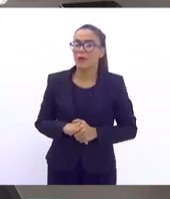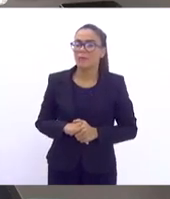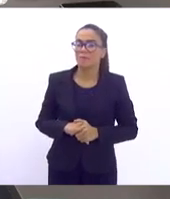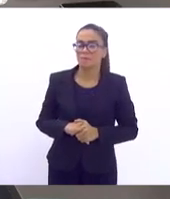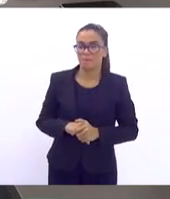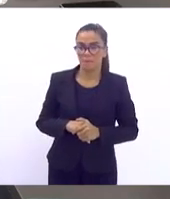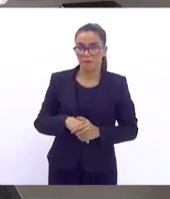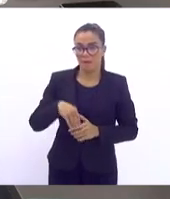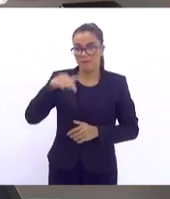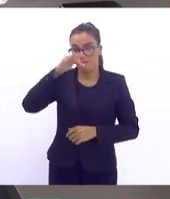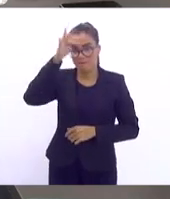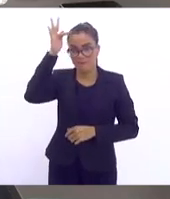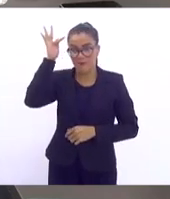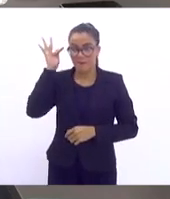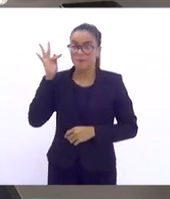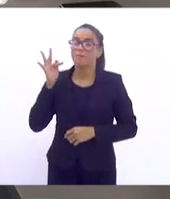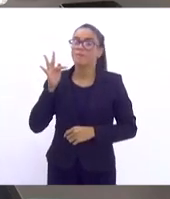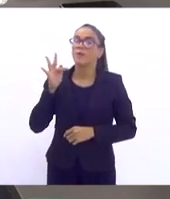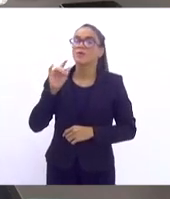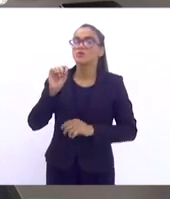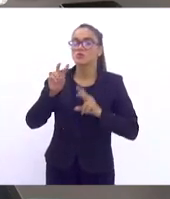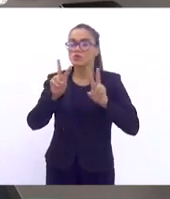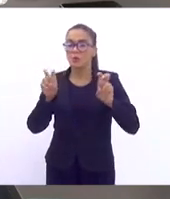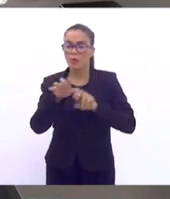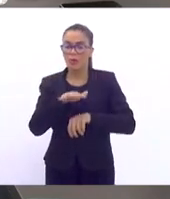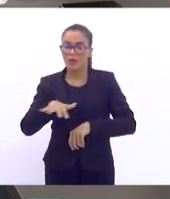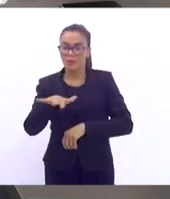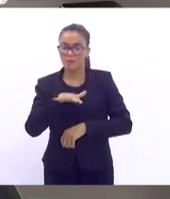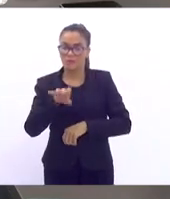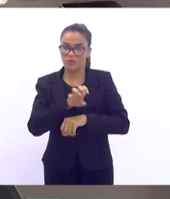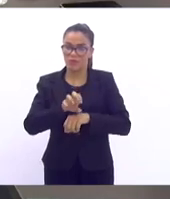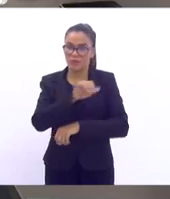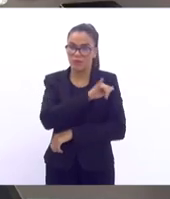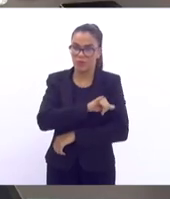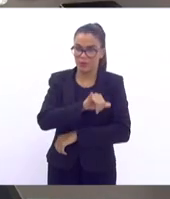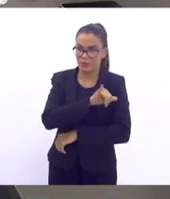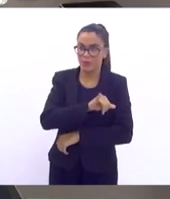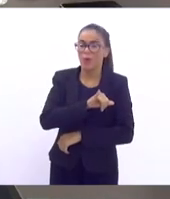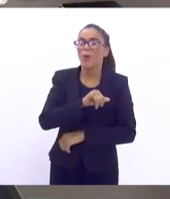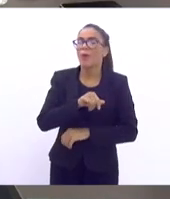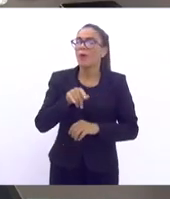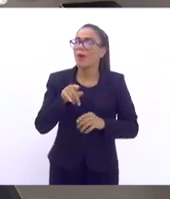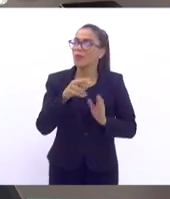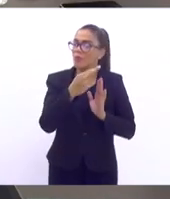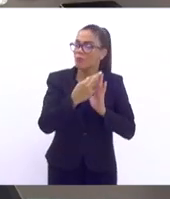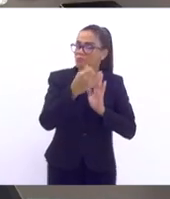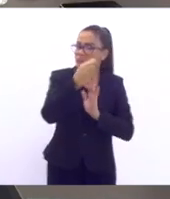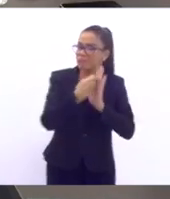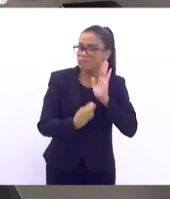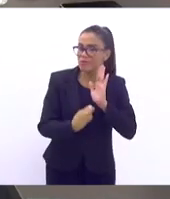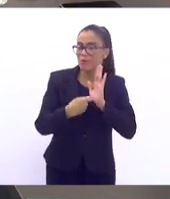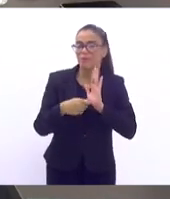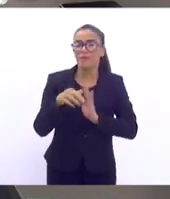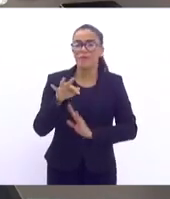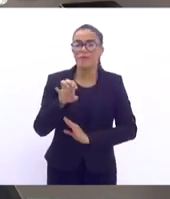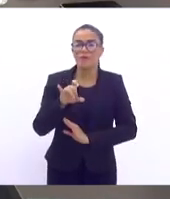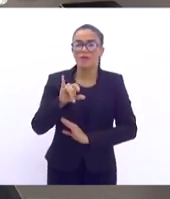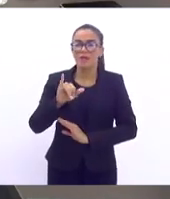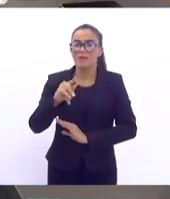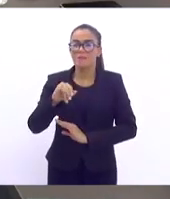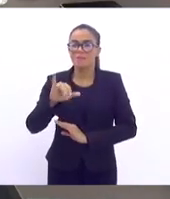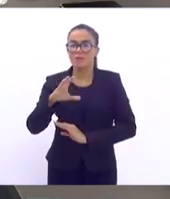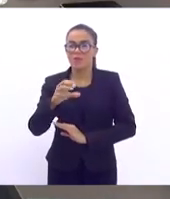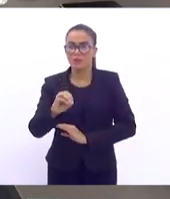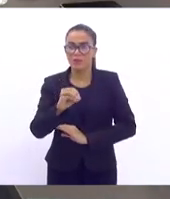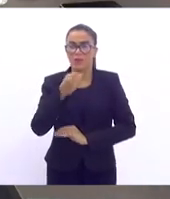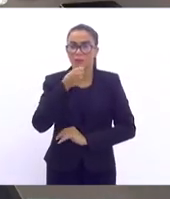deputado Fred Pacheco que instituiu o programa idoso ativo no âmbito do Estado do Rio de Janeiro projeto de relatoria do deputado Filipinho harves a quem é o passa a palavra